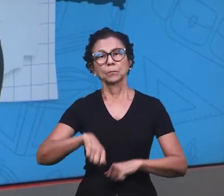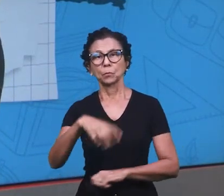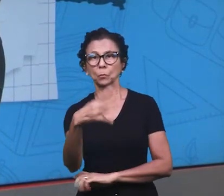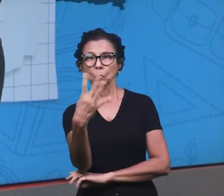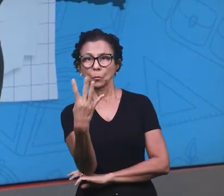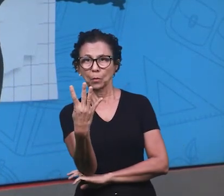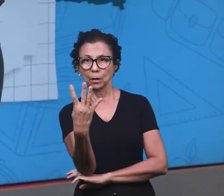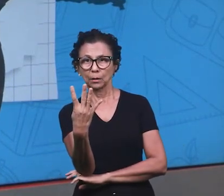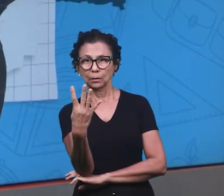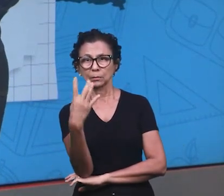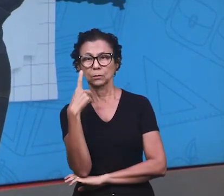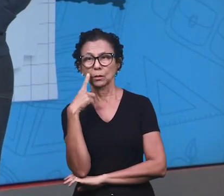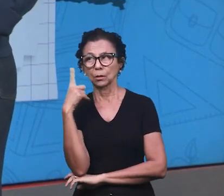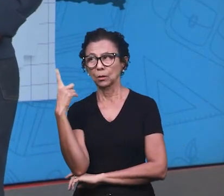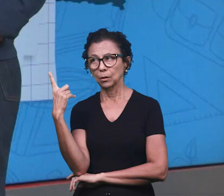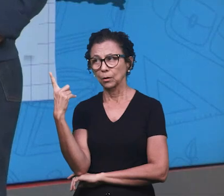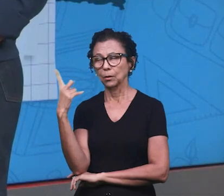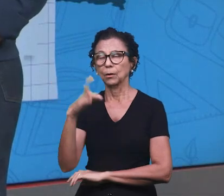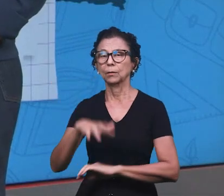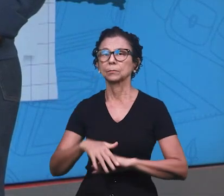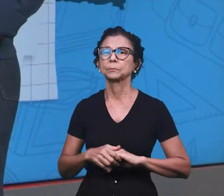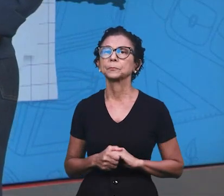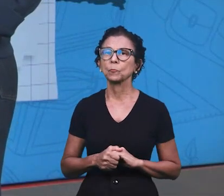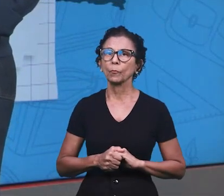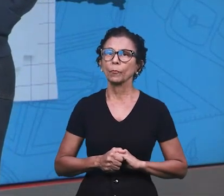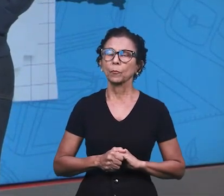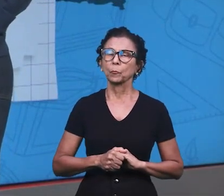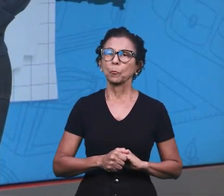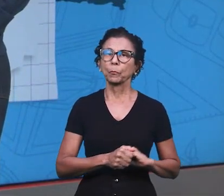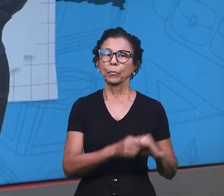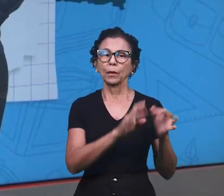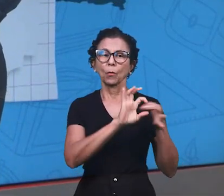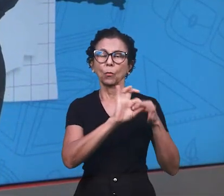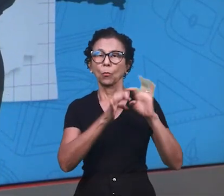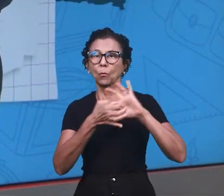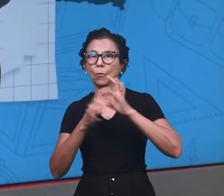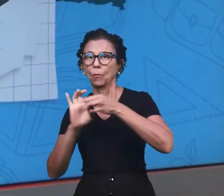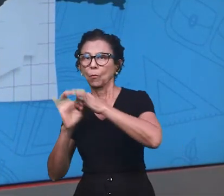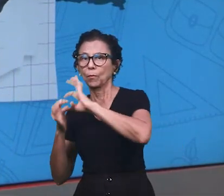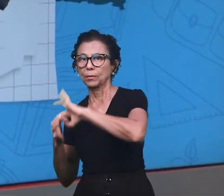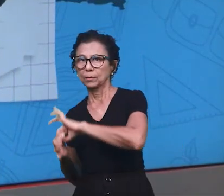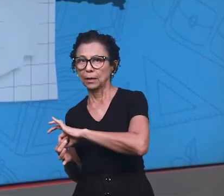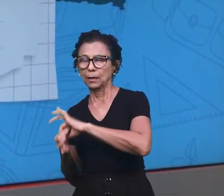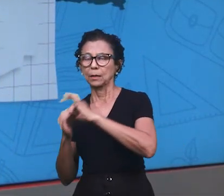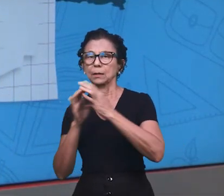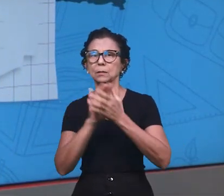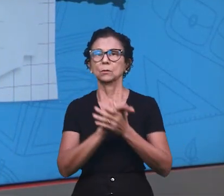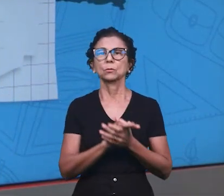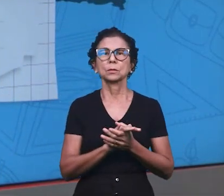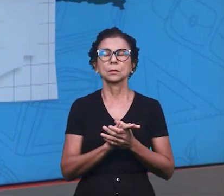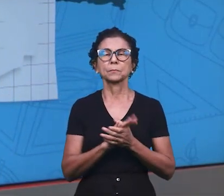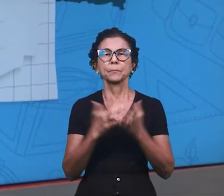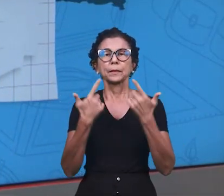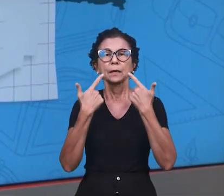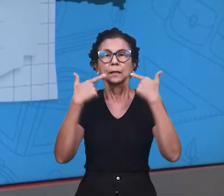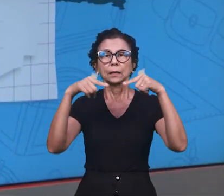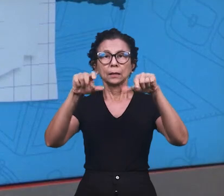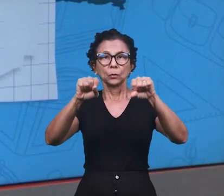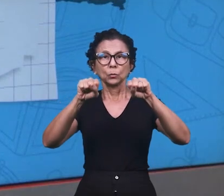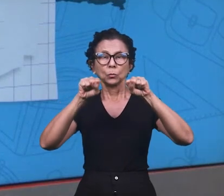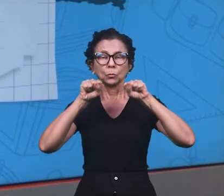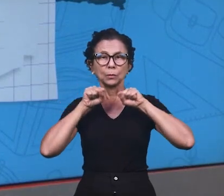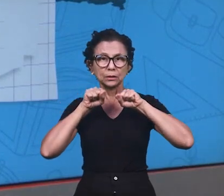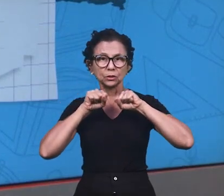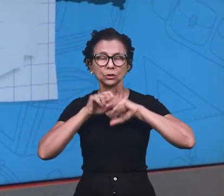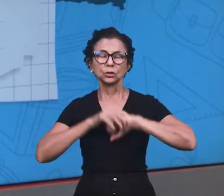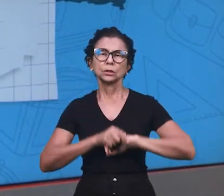4, atua na superfície textual. Isto é, avaliam-se as marcas linguísticas que ajudam o leitor a